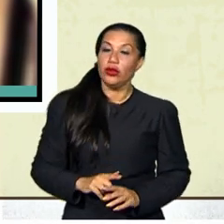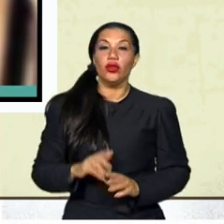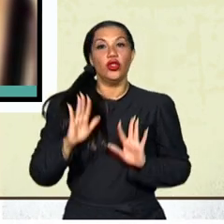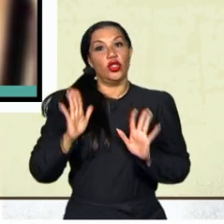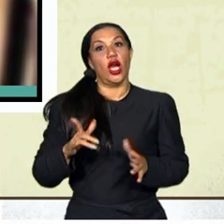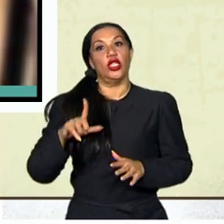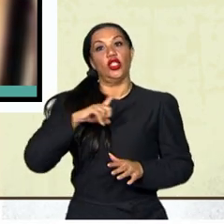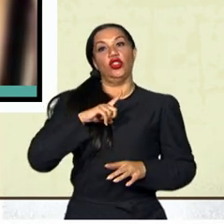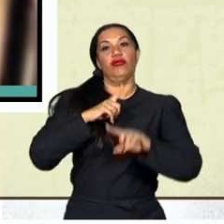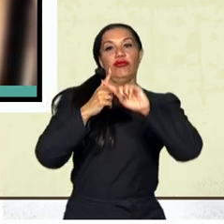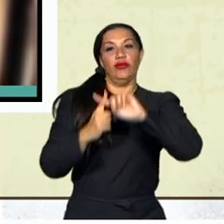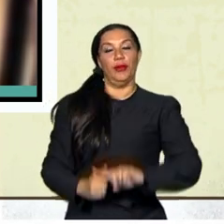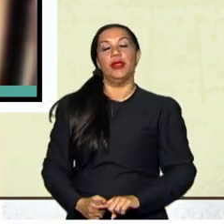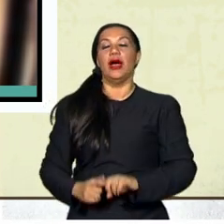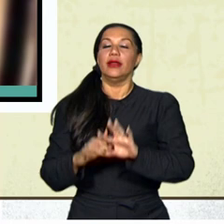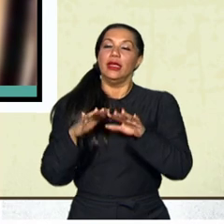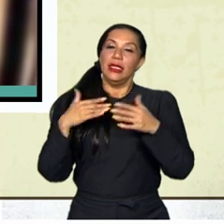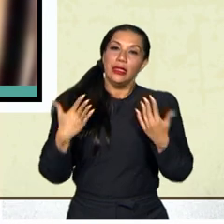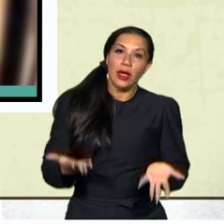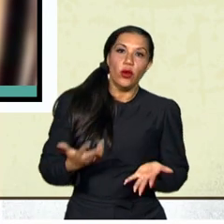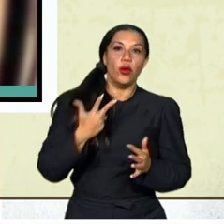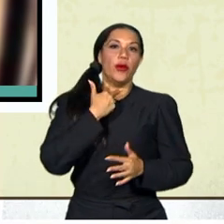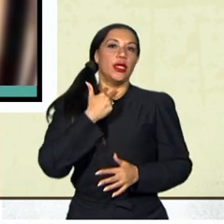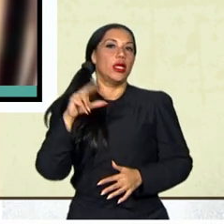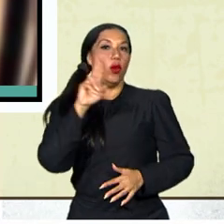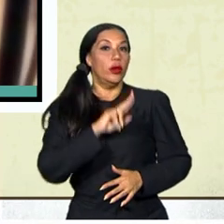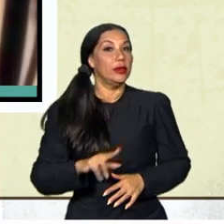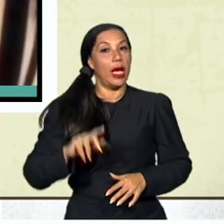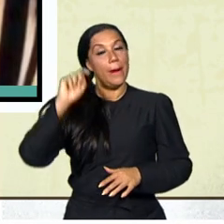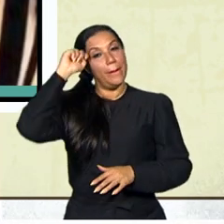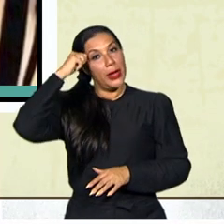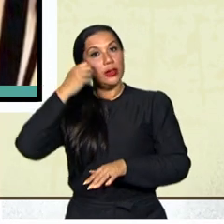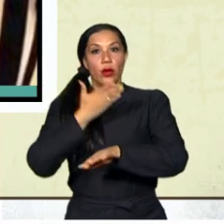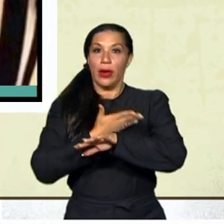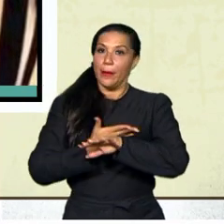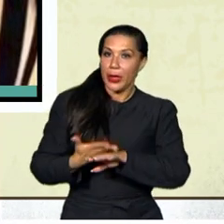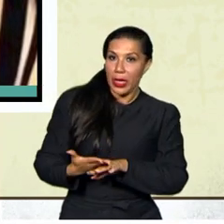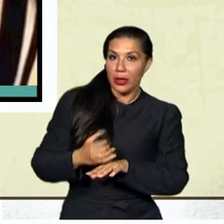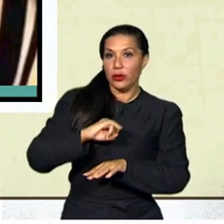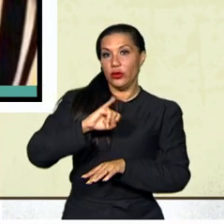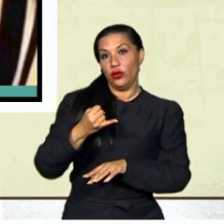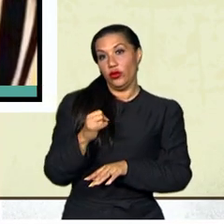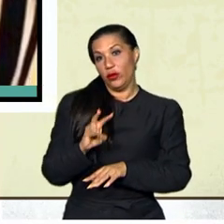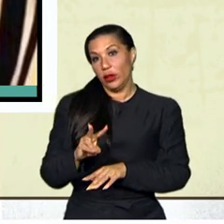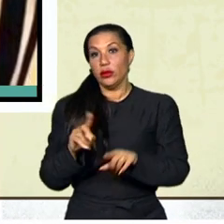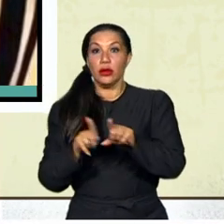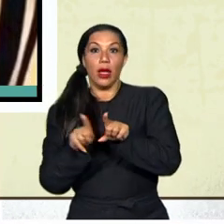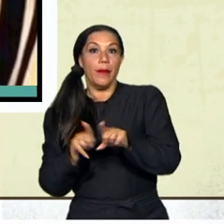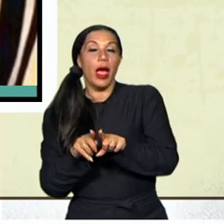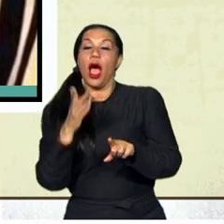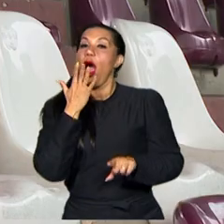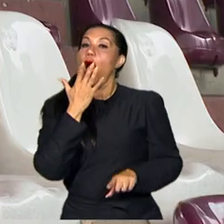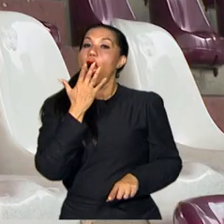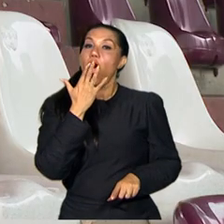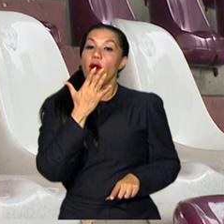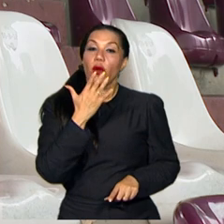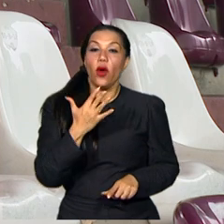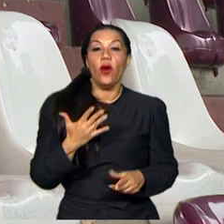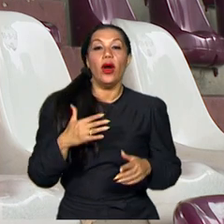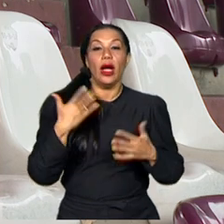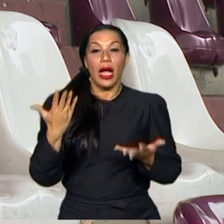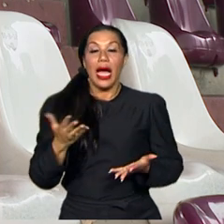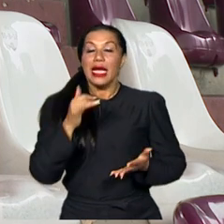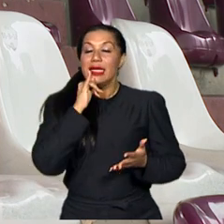a outros clubes que já disputavam o campeonato. Então ele não poderia usar o preto e branco da Juventus e nem as cores que até então